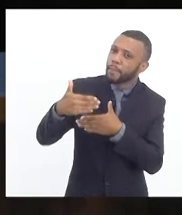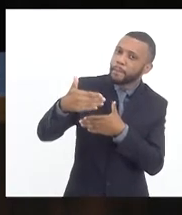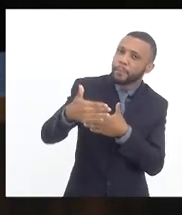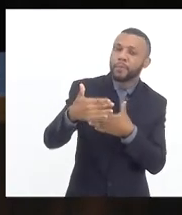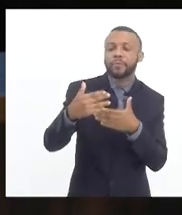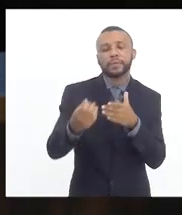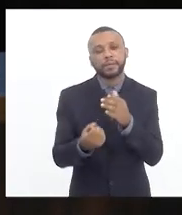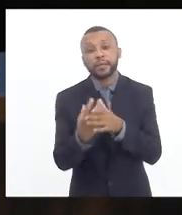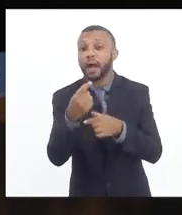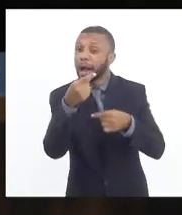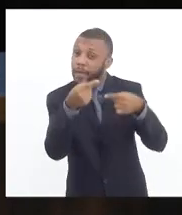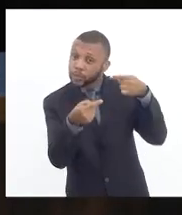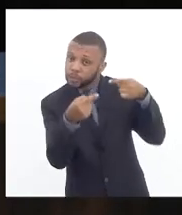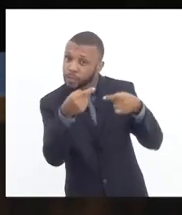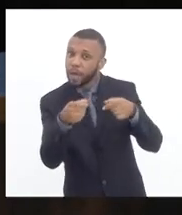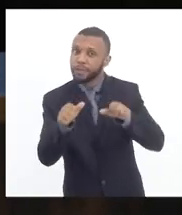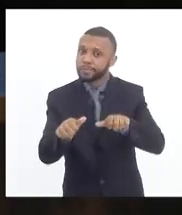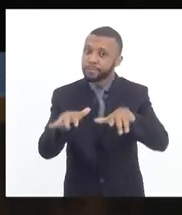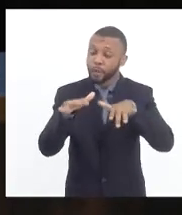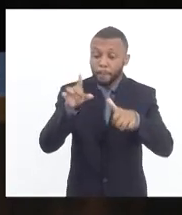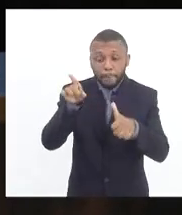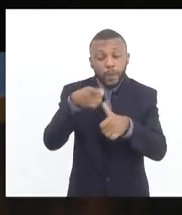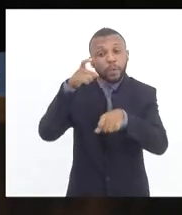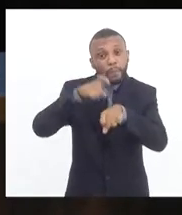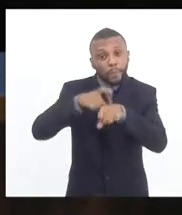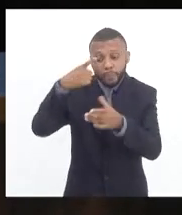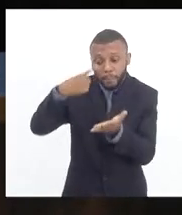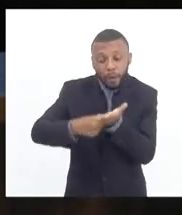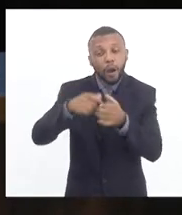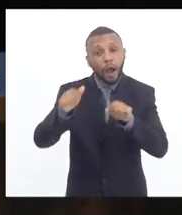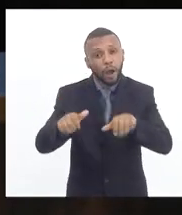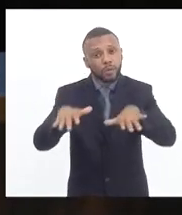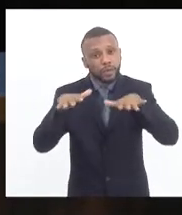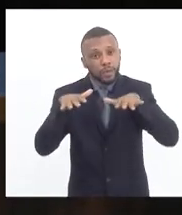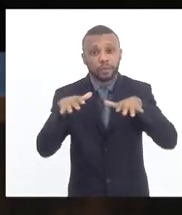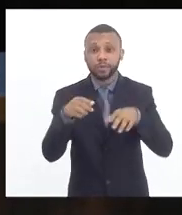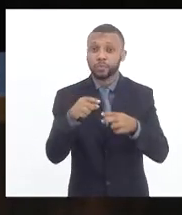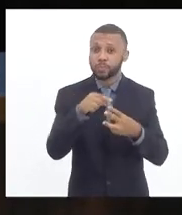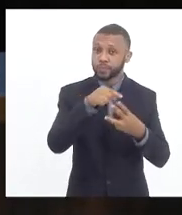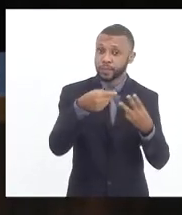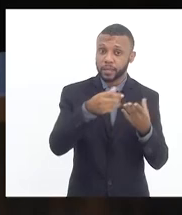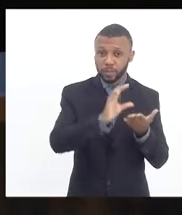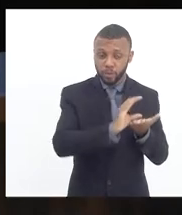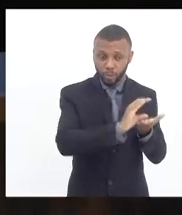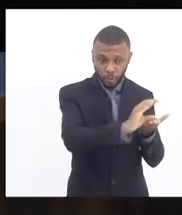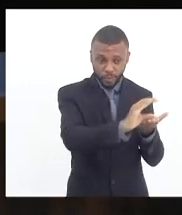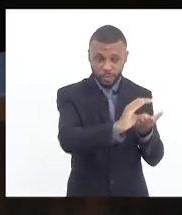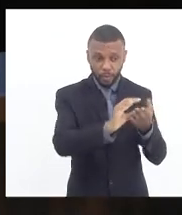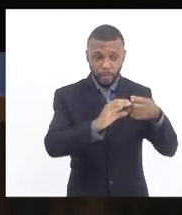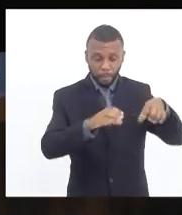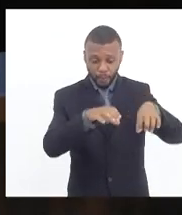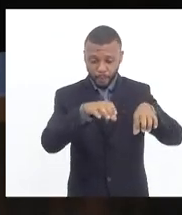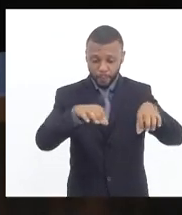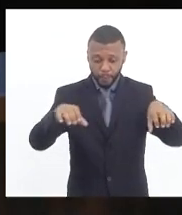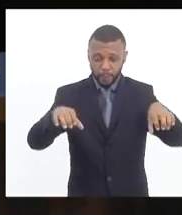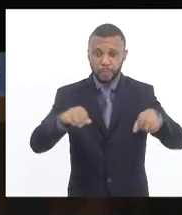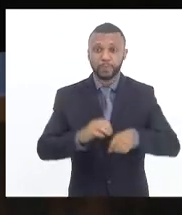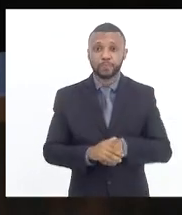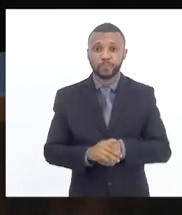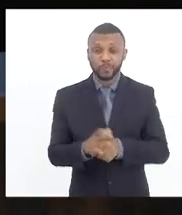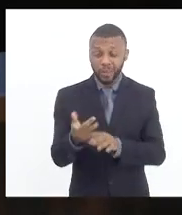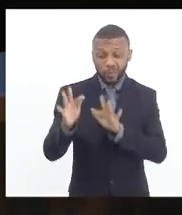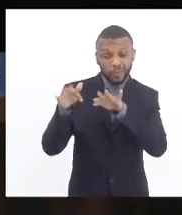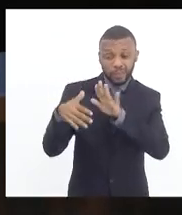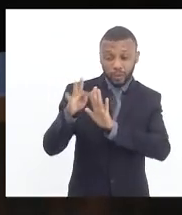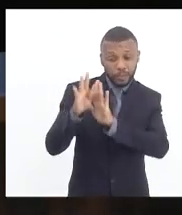públicas e está fazendo a primeira rodada de audiências públicas com três comissões posteriormente na discussão final do texto haverá Sem dúvida nenhuma